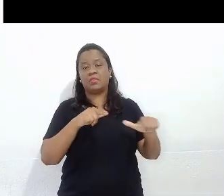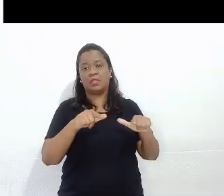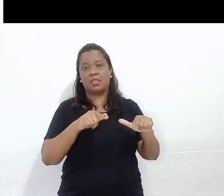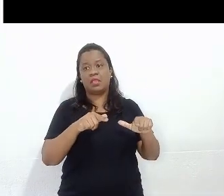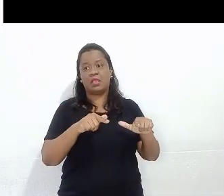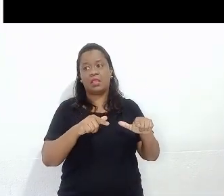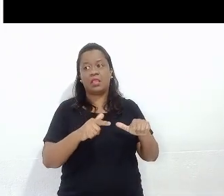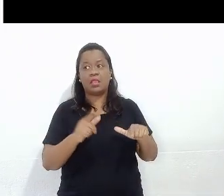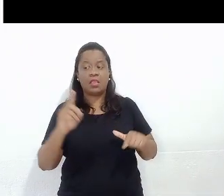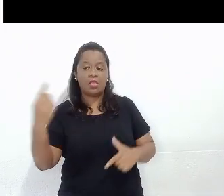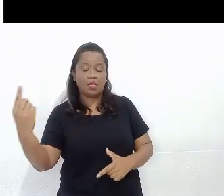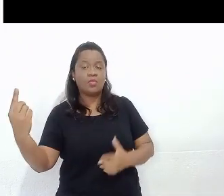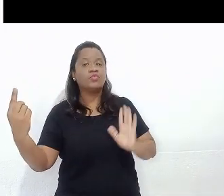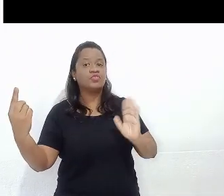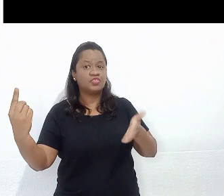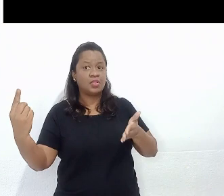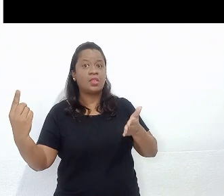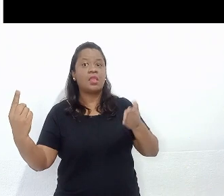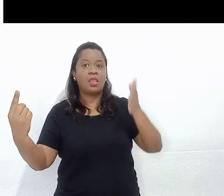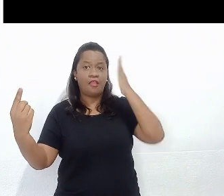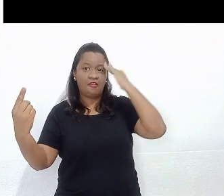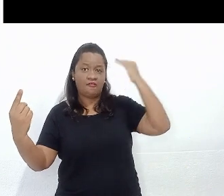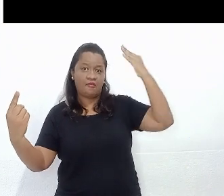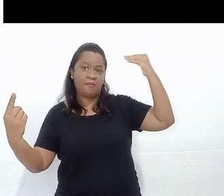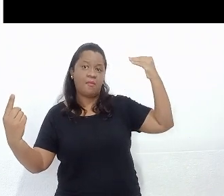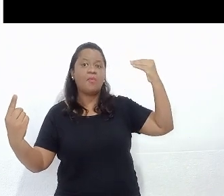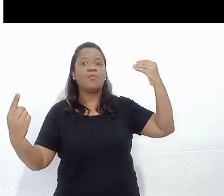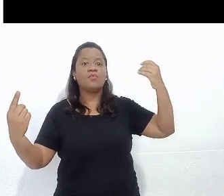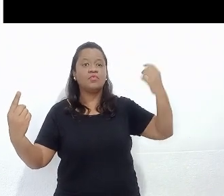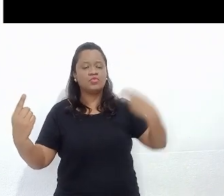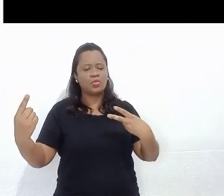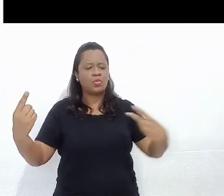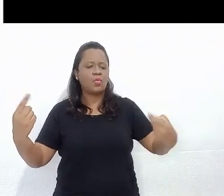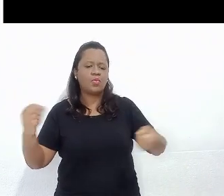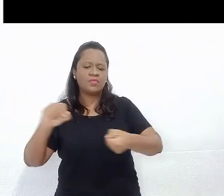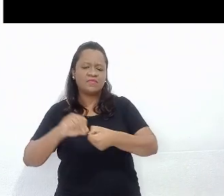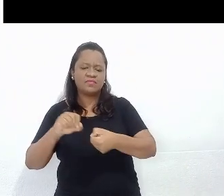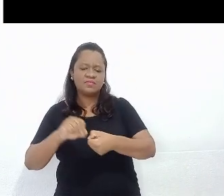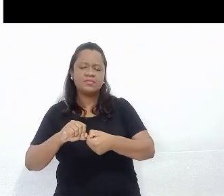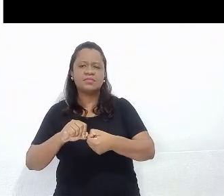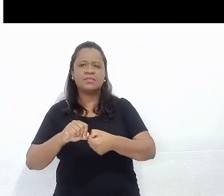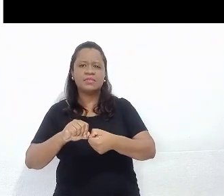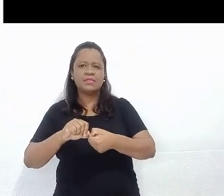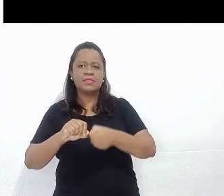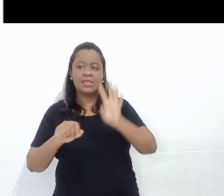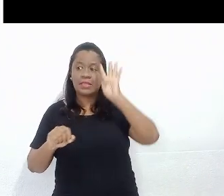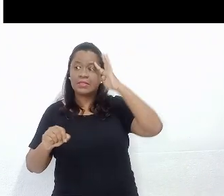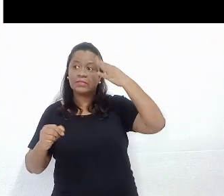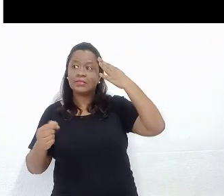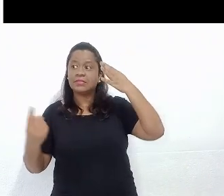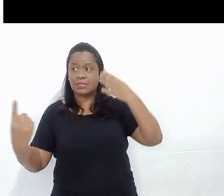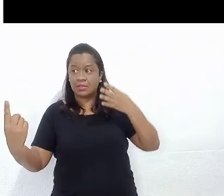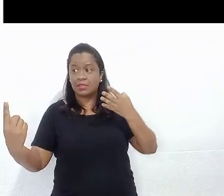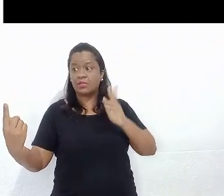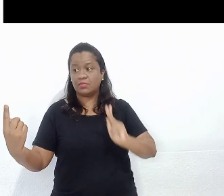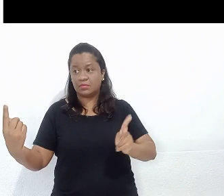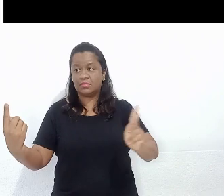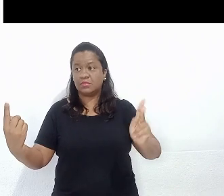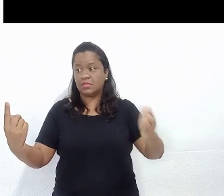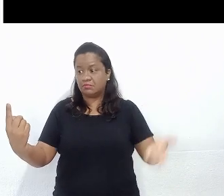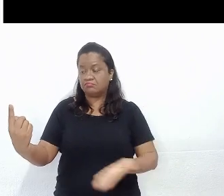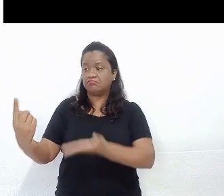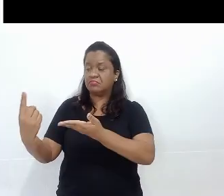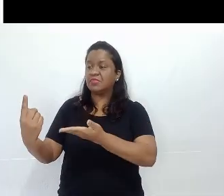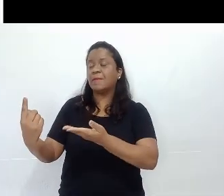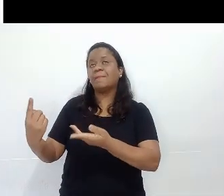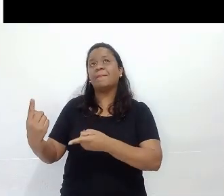que já são conhecidos por esse tipo de coisa que costuma fazer, por outro tipo de decisão que ele sempre toma. Tem diretores que